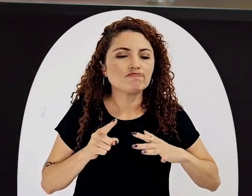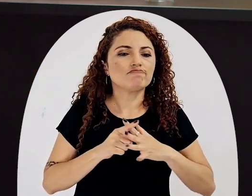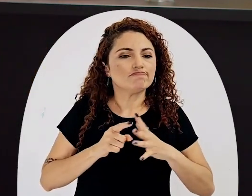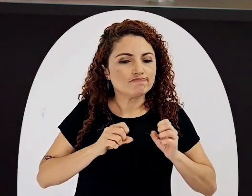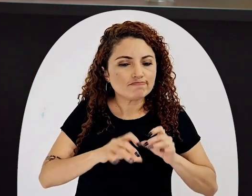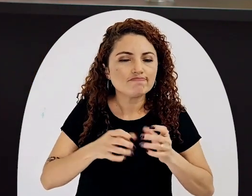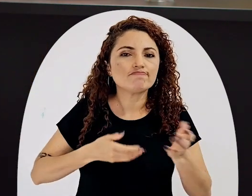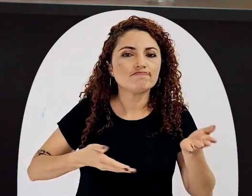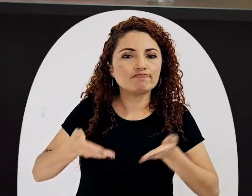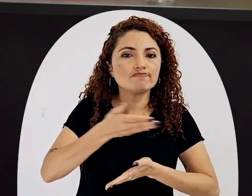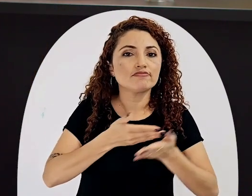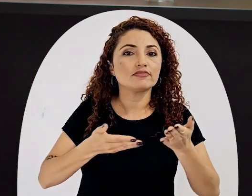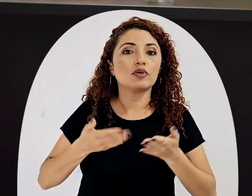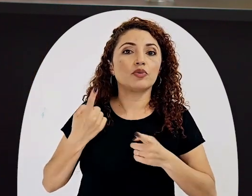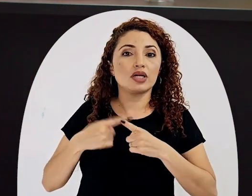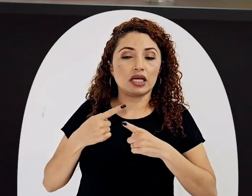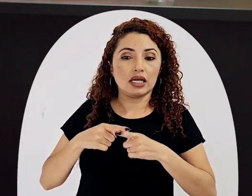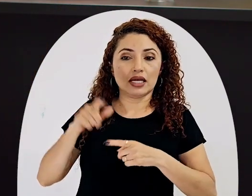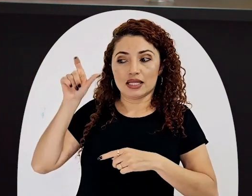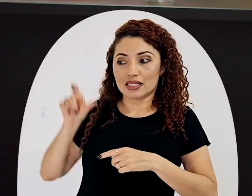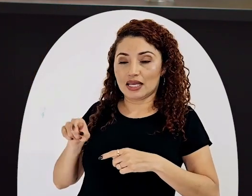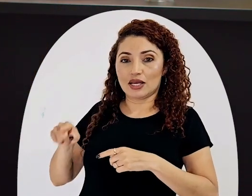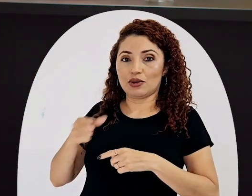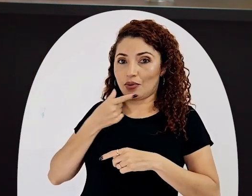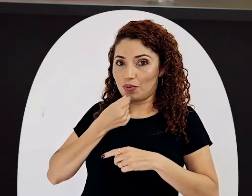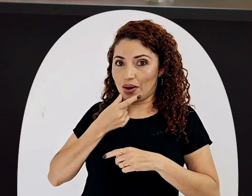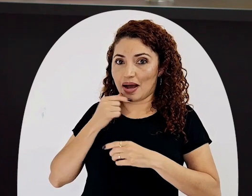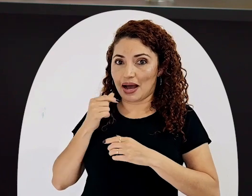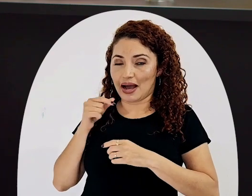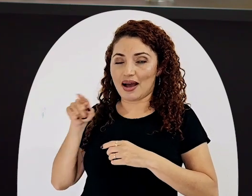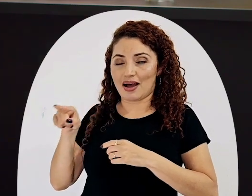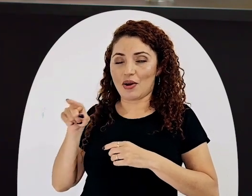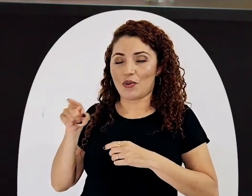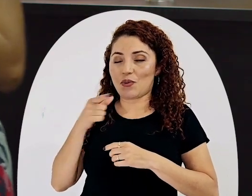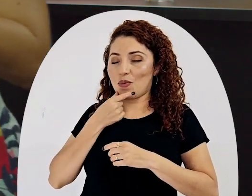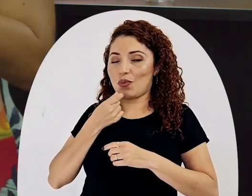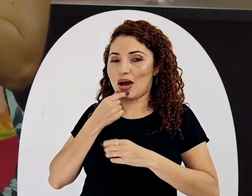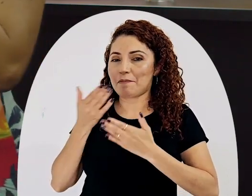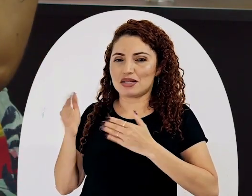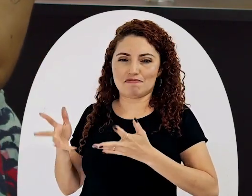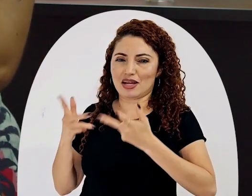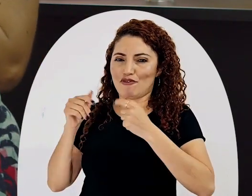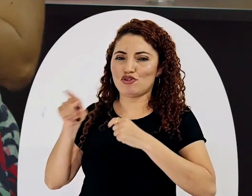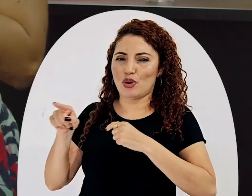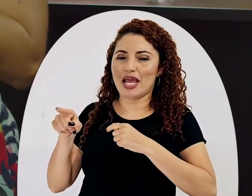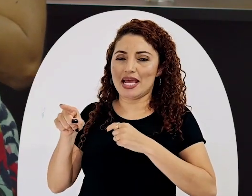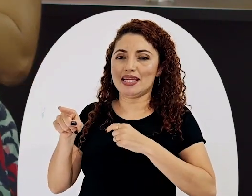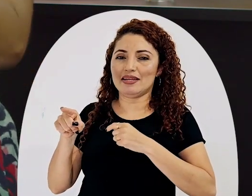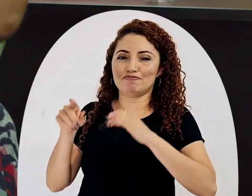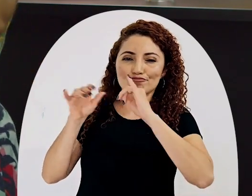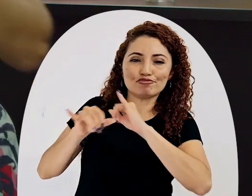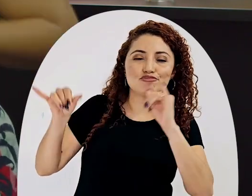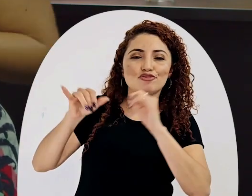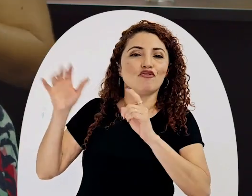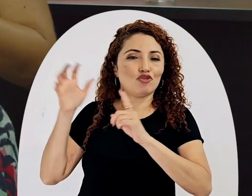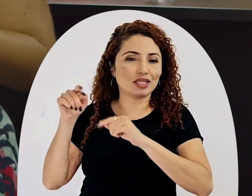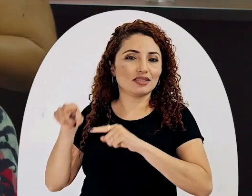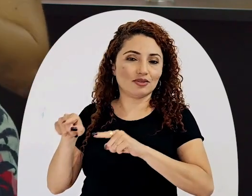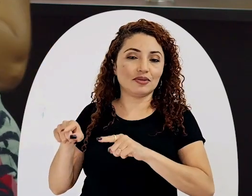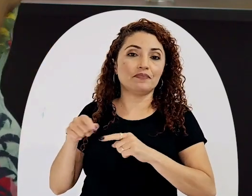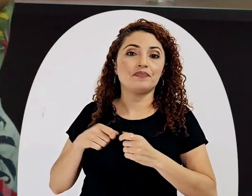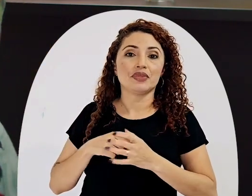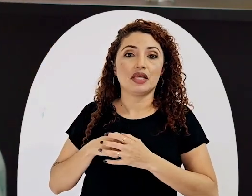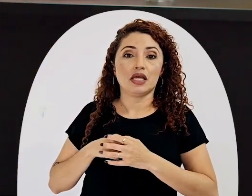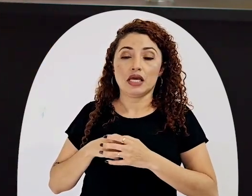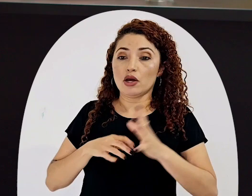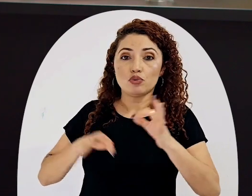rapaz, que hoje é um influencer incrível, e eu não tive tempo de preparar a pauta com ele. E, enfim, fomos conversar,